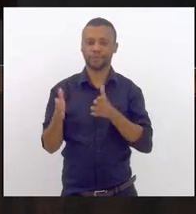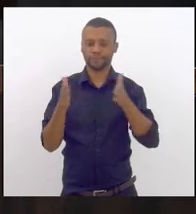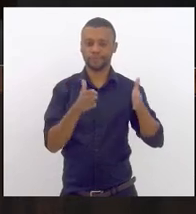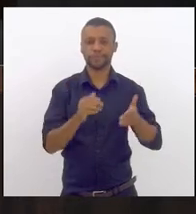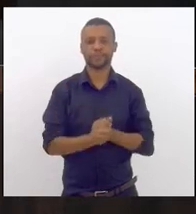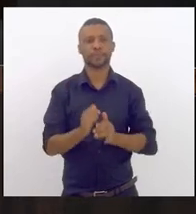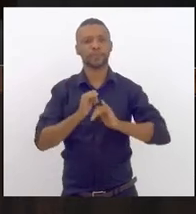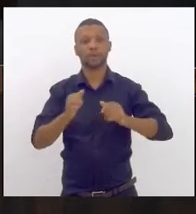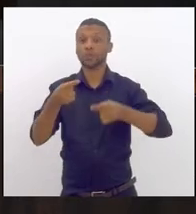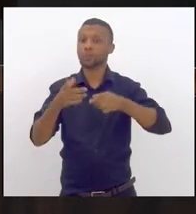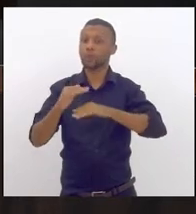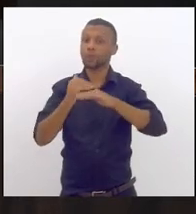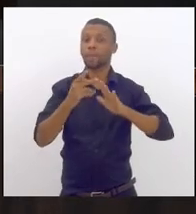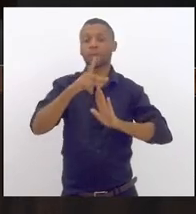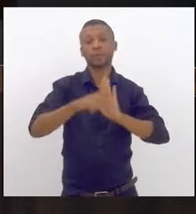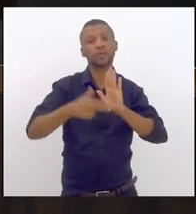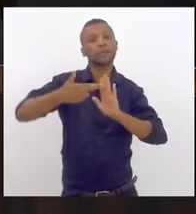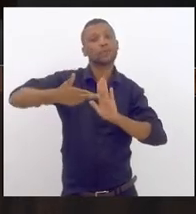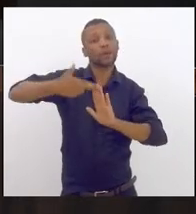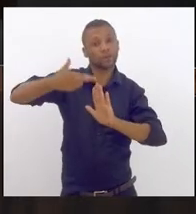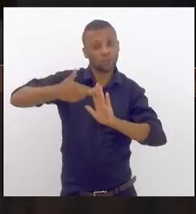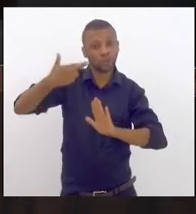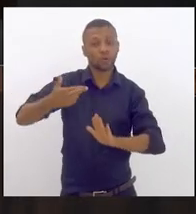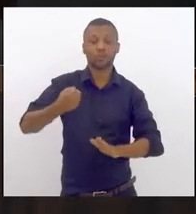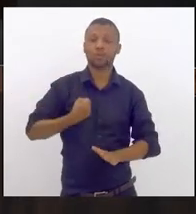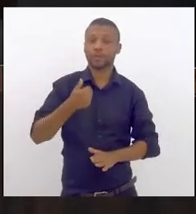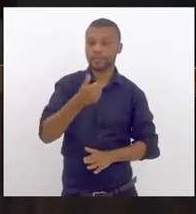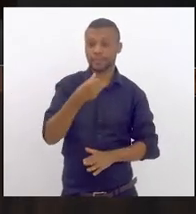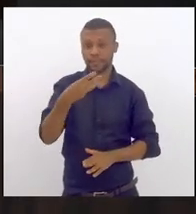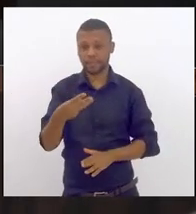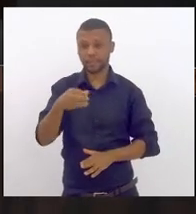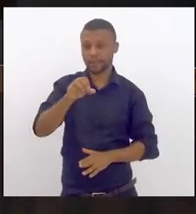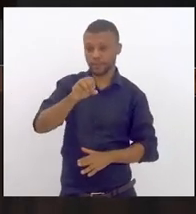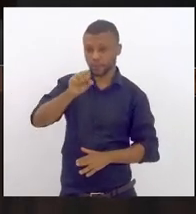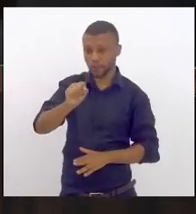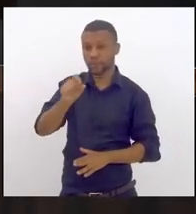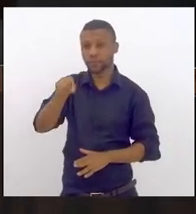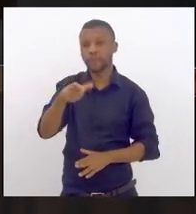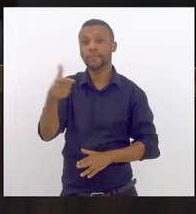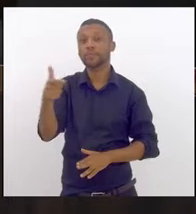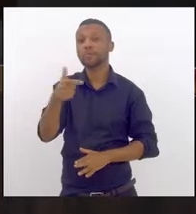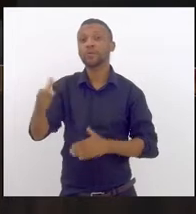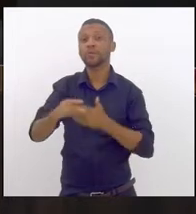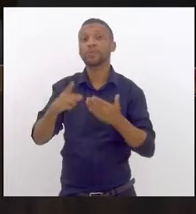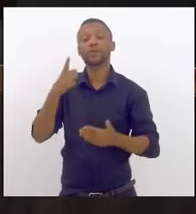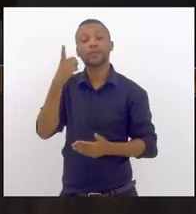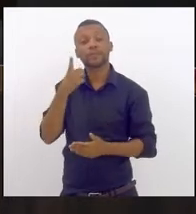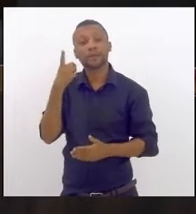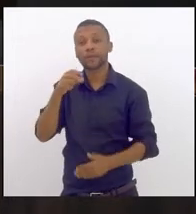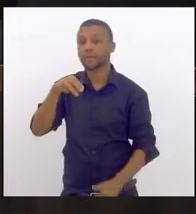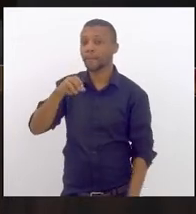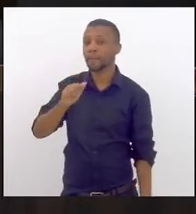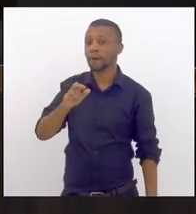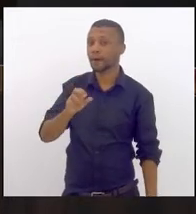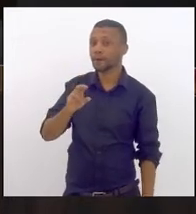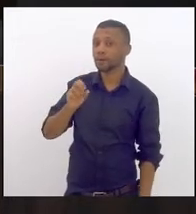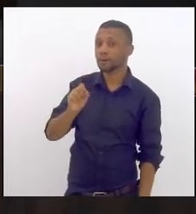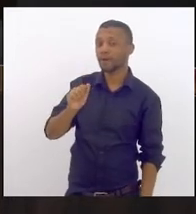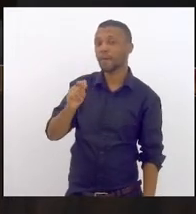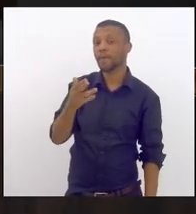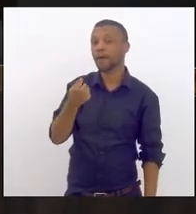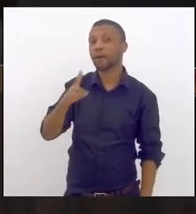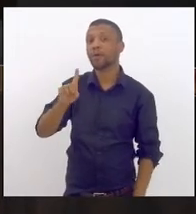Anuncio, discussão única, projeto de resolução número 1398-22, de autoria do deputado Marcos Abraão, que concede medalha Tiradentes, seu respectivo